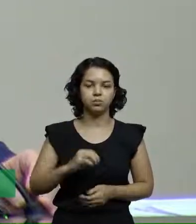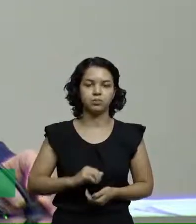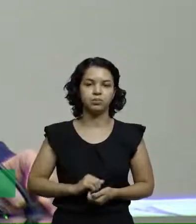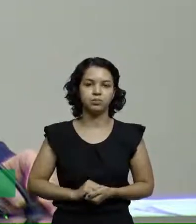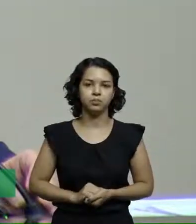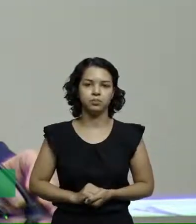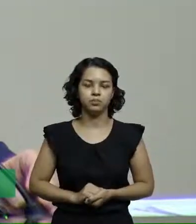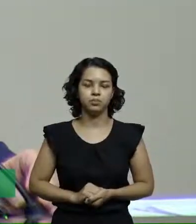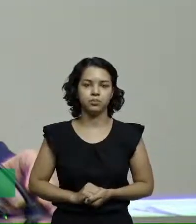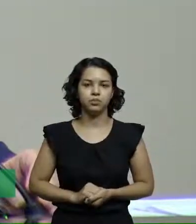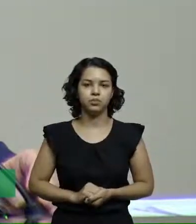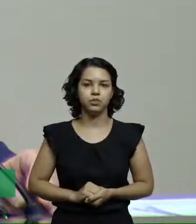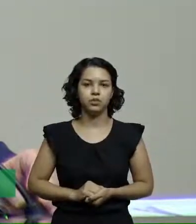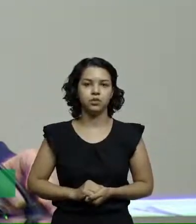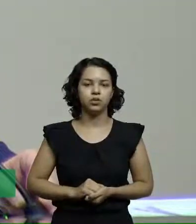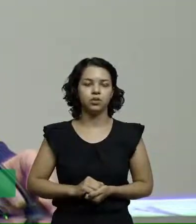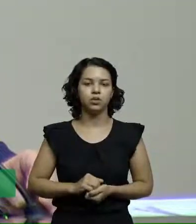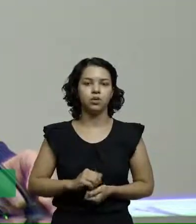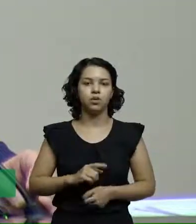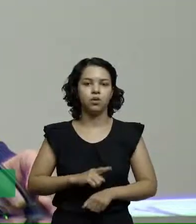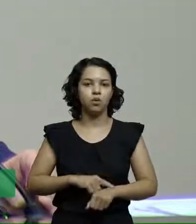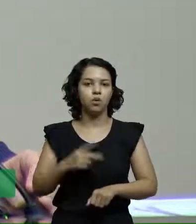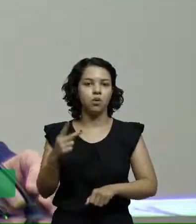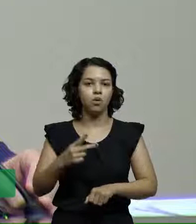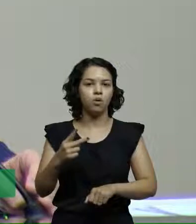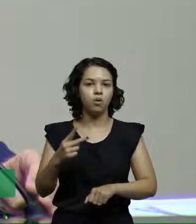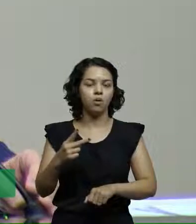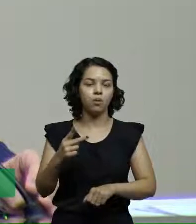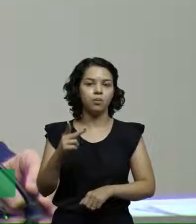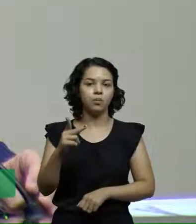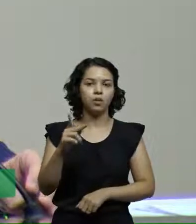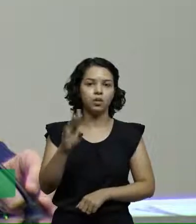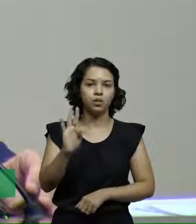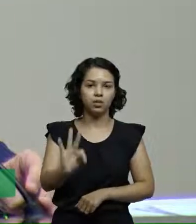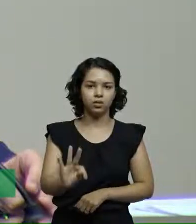O segundo horário pertence ao PT.